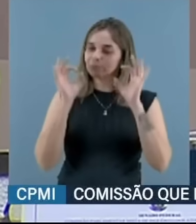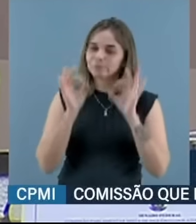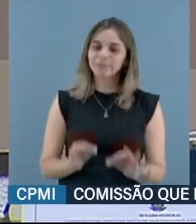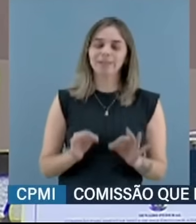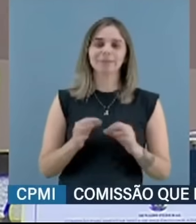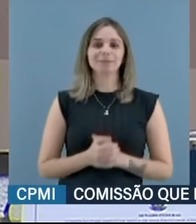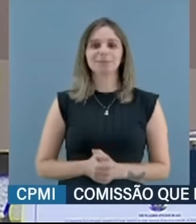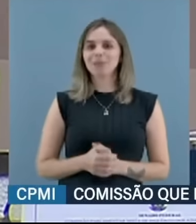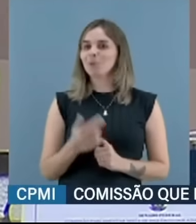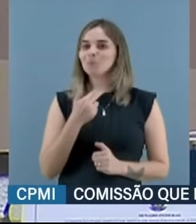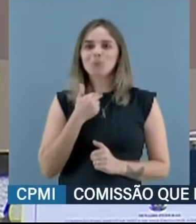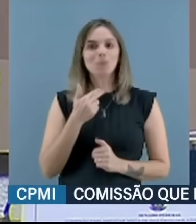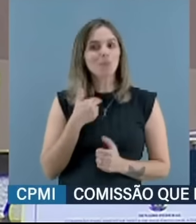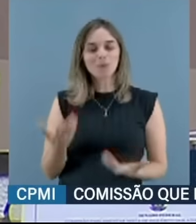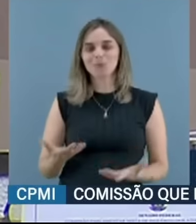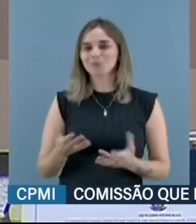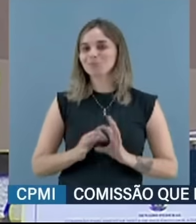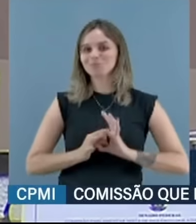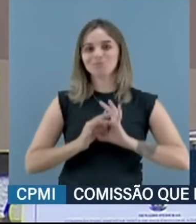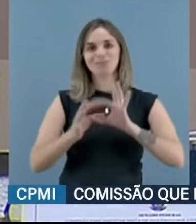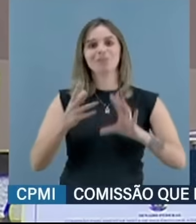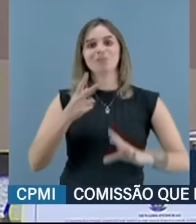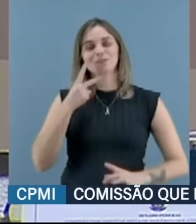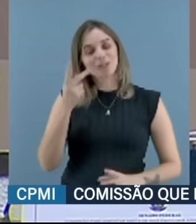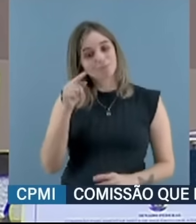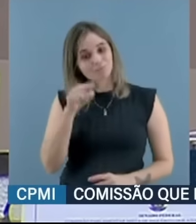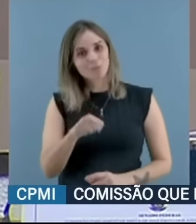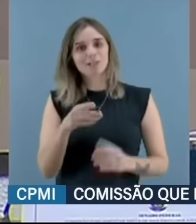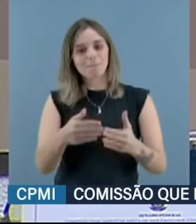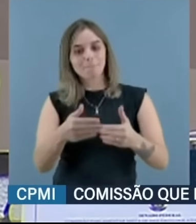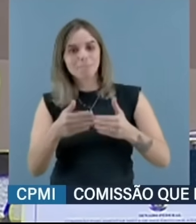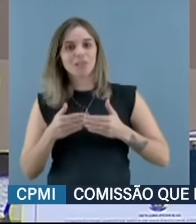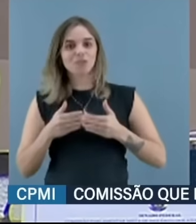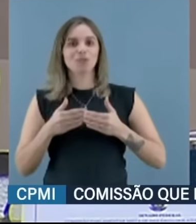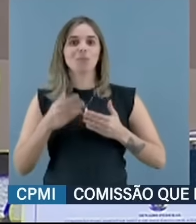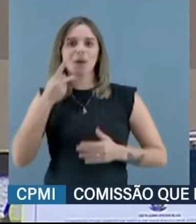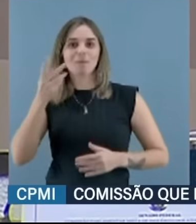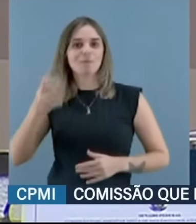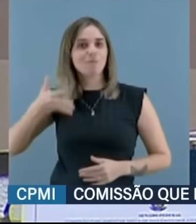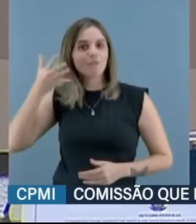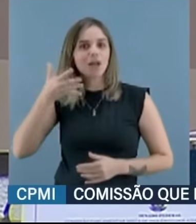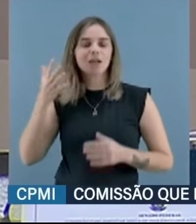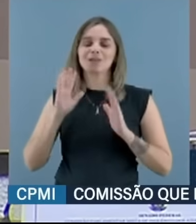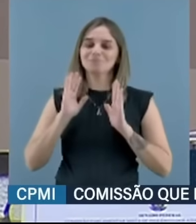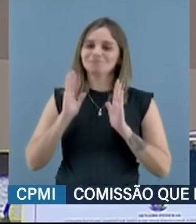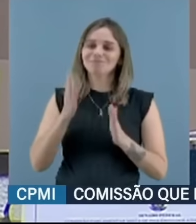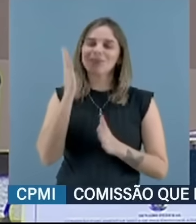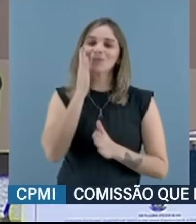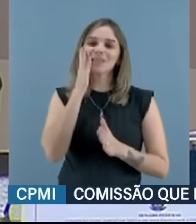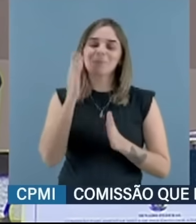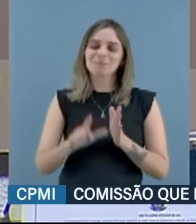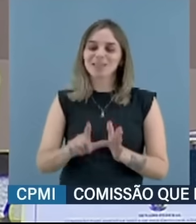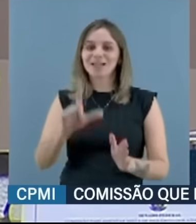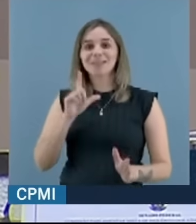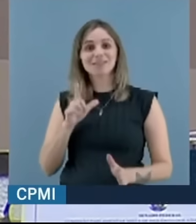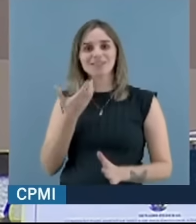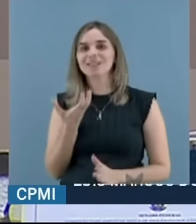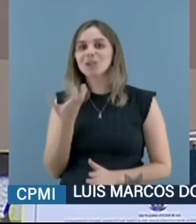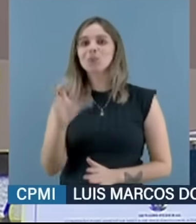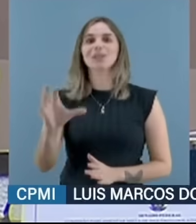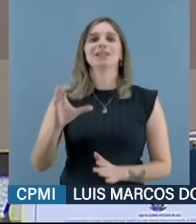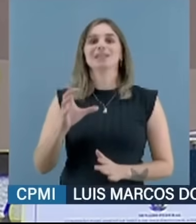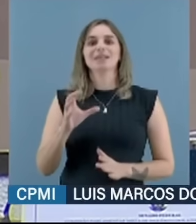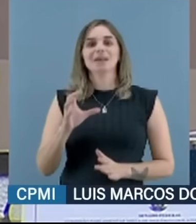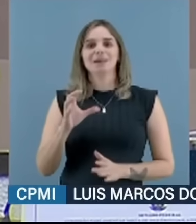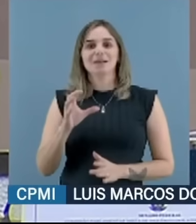que Vossa Excelência solicitou. Porque eu antevi que que de fato você não queria fazer uma questão de ordem. Porque imagine